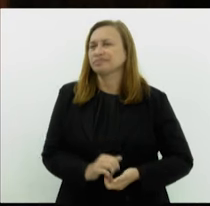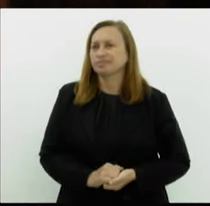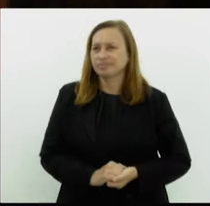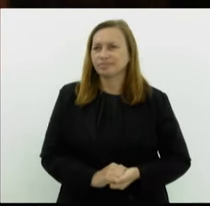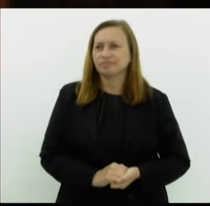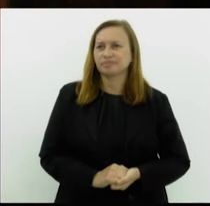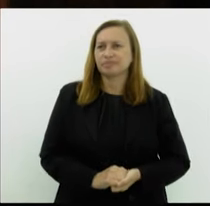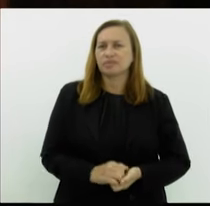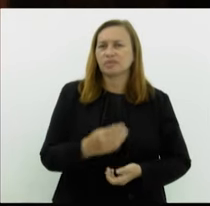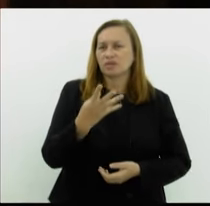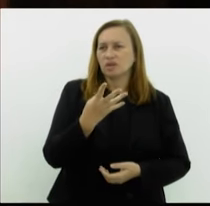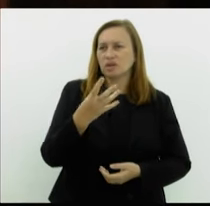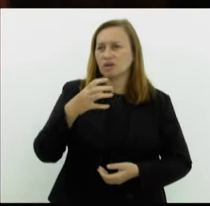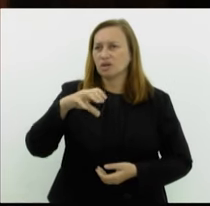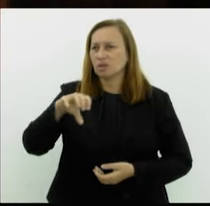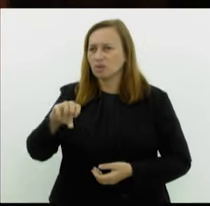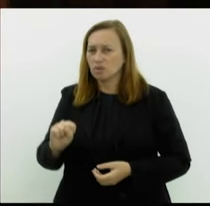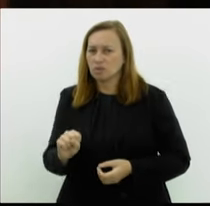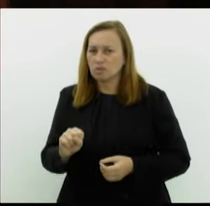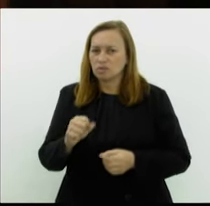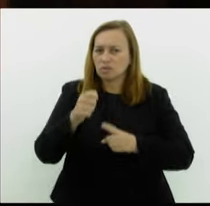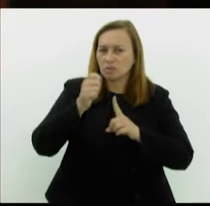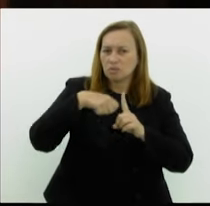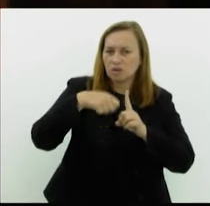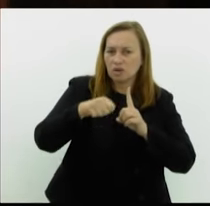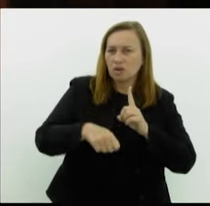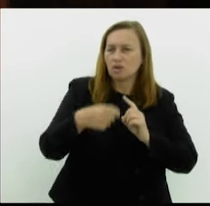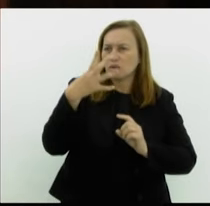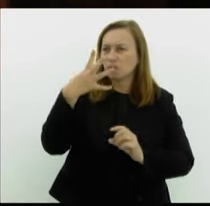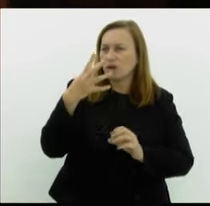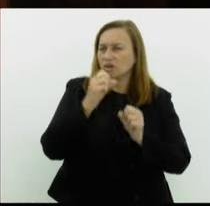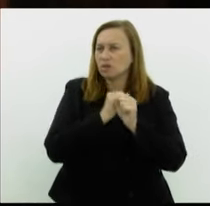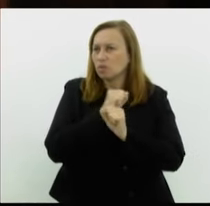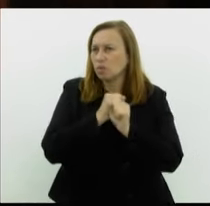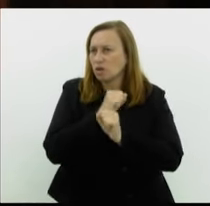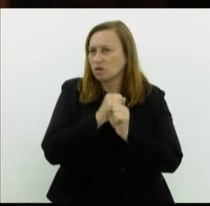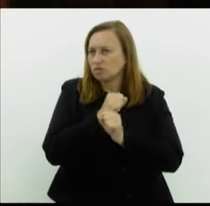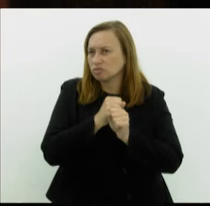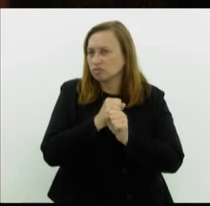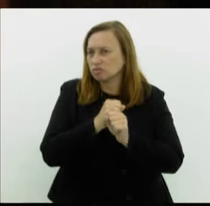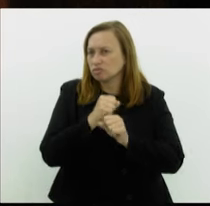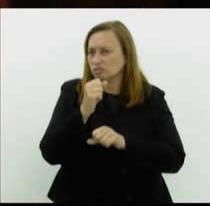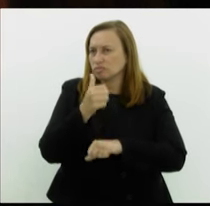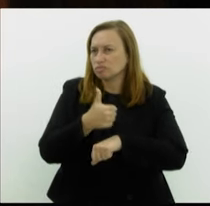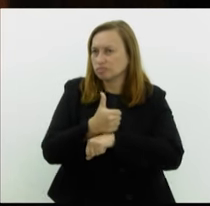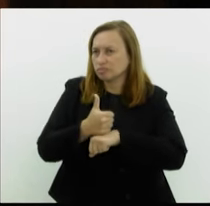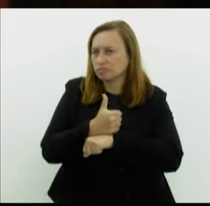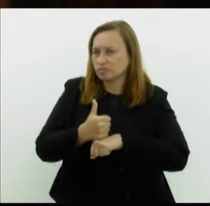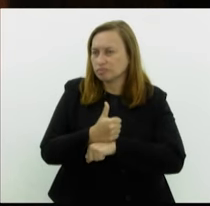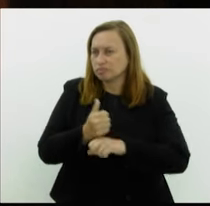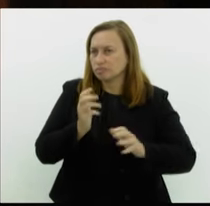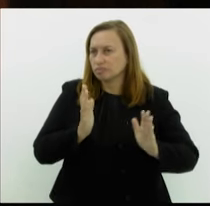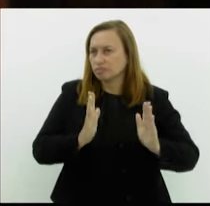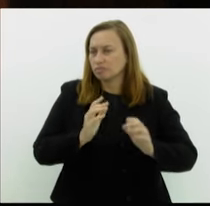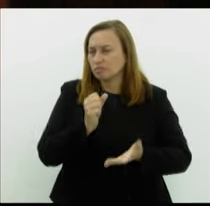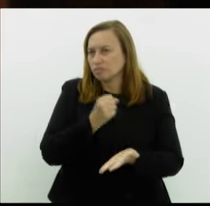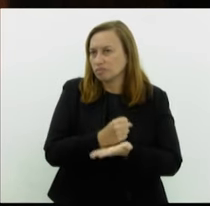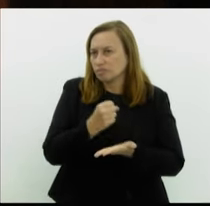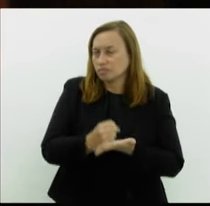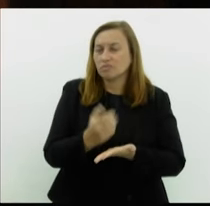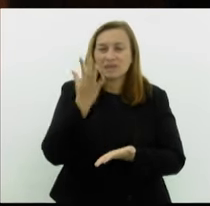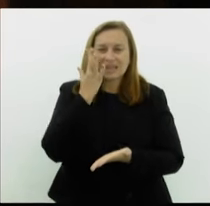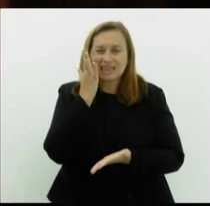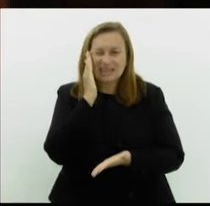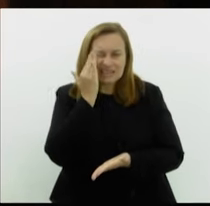chegar a 48 meses, ou seja, 4 anos de um profissional contratado. Entendemos que não dá para